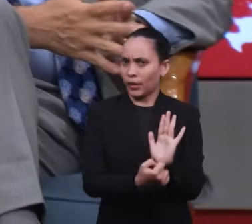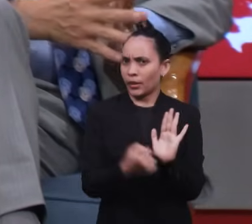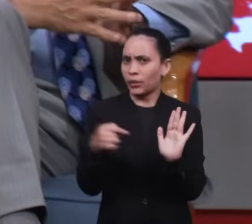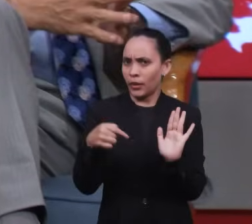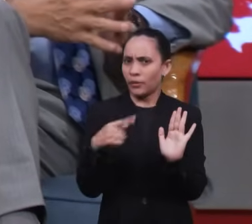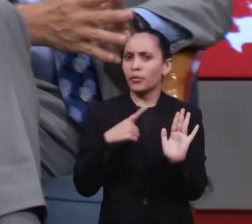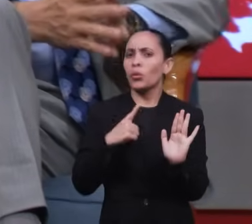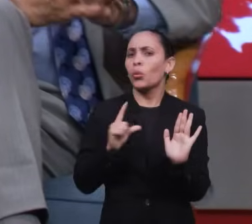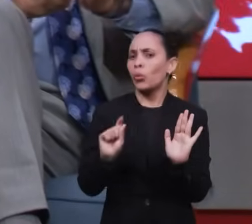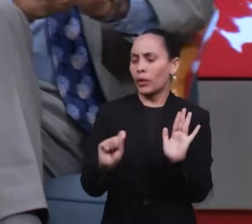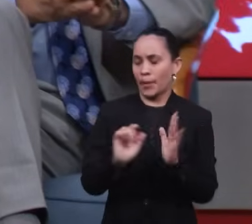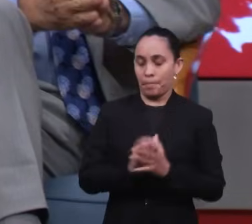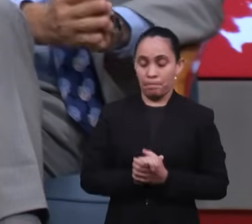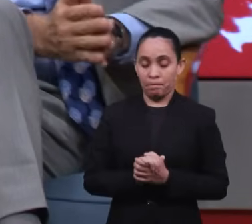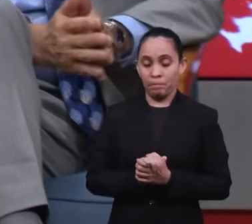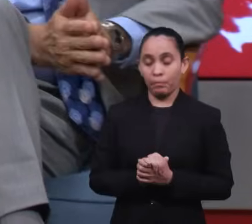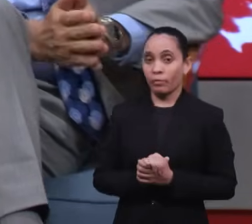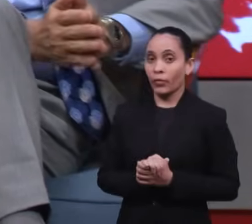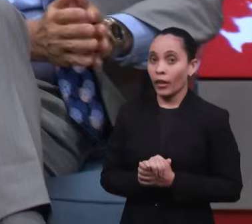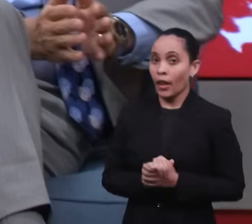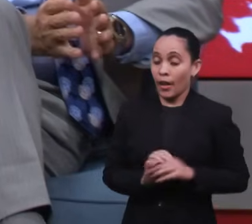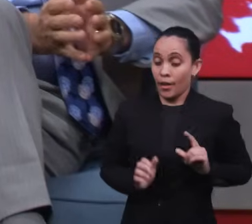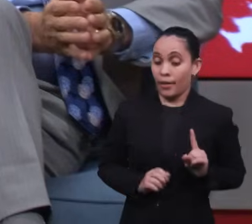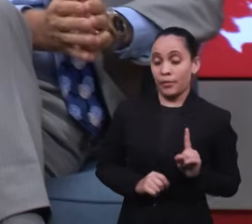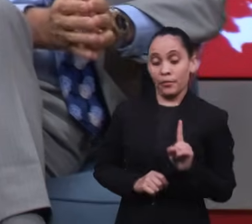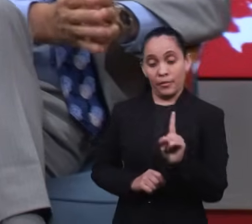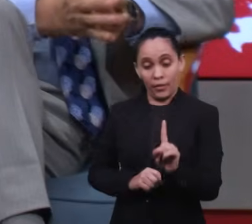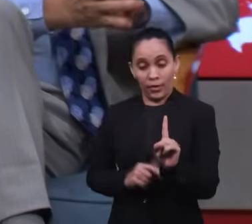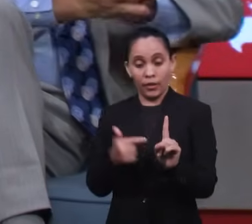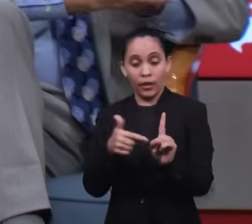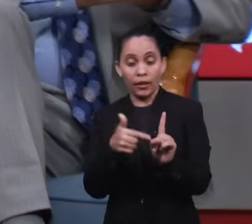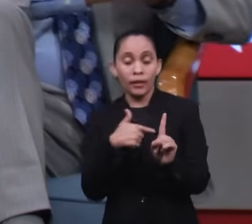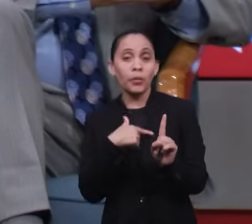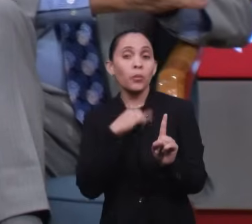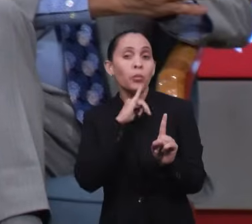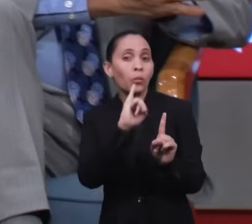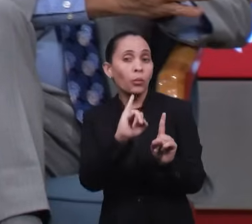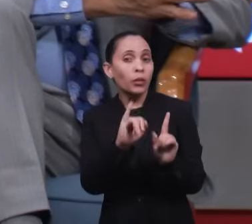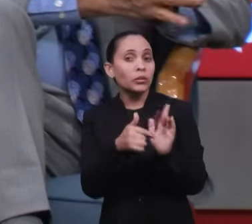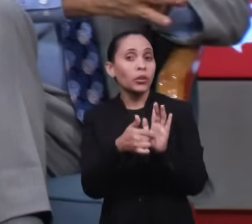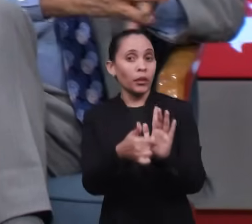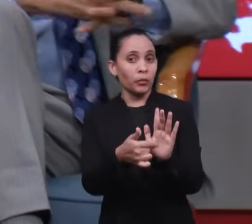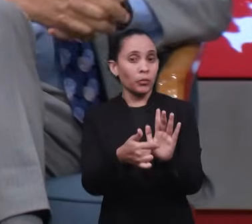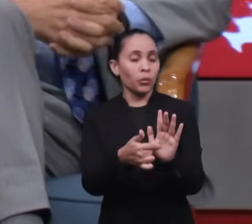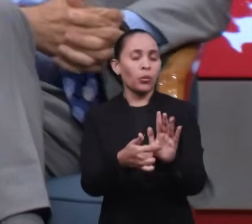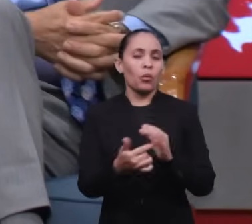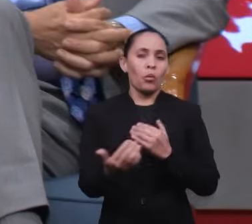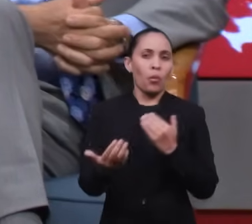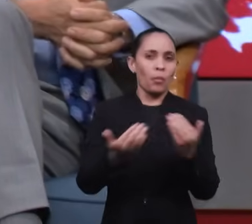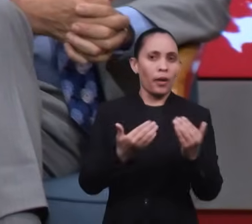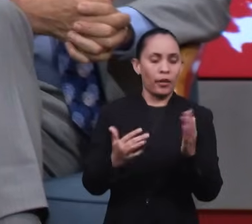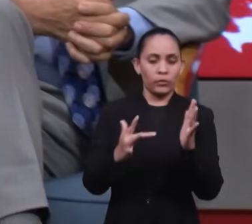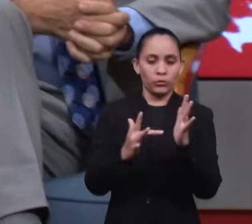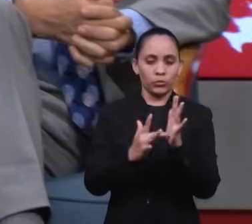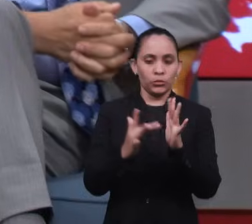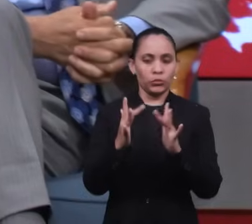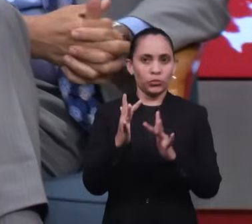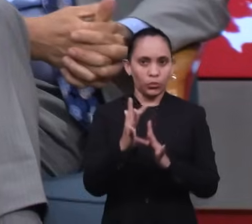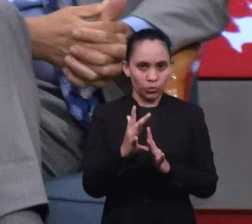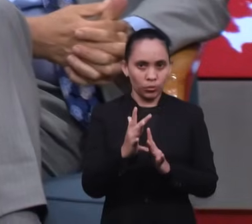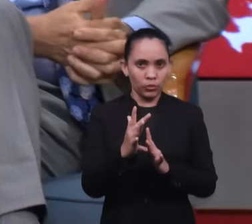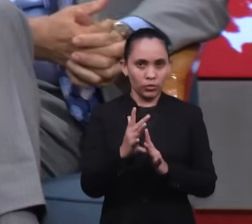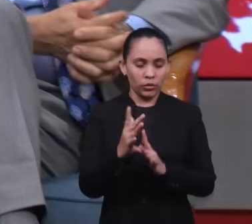mistério. Então, o que ele faz? Ele se reporta ao que aconteceu com